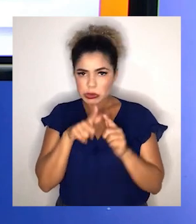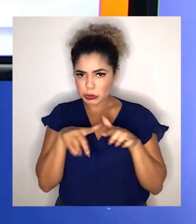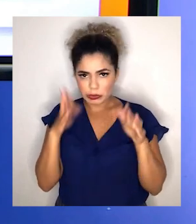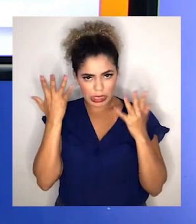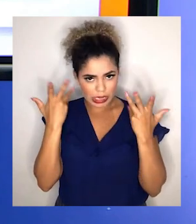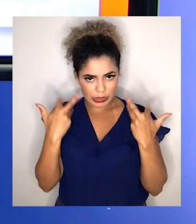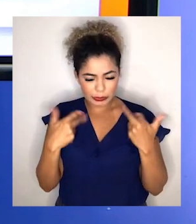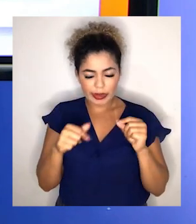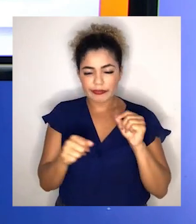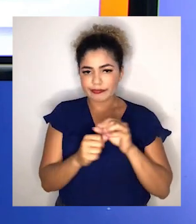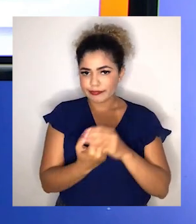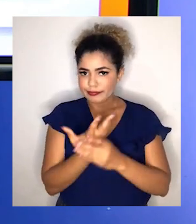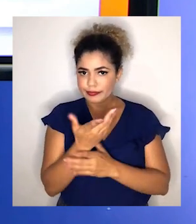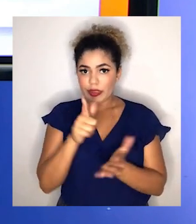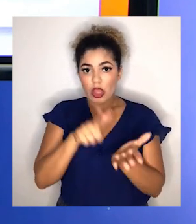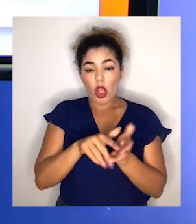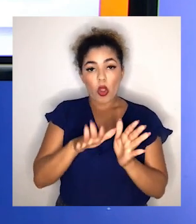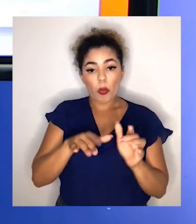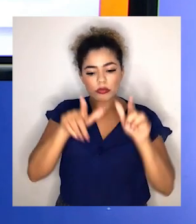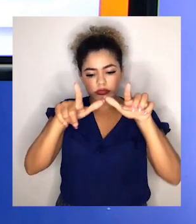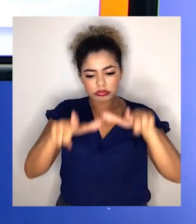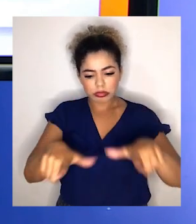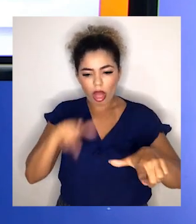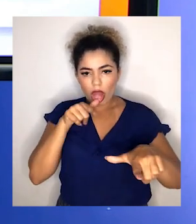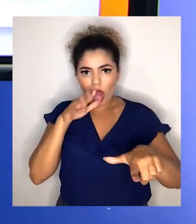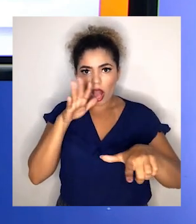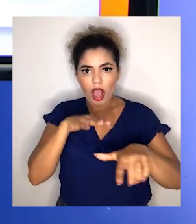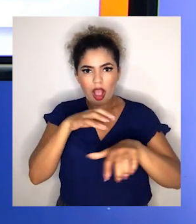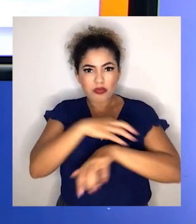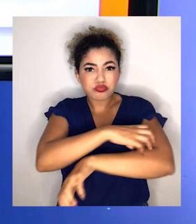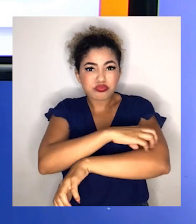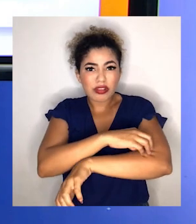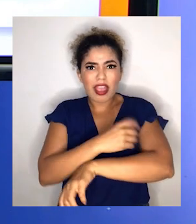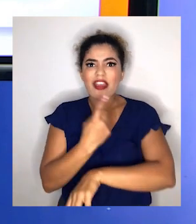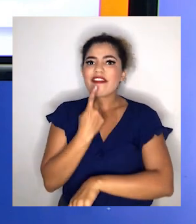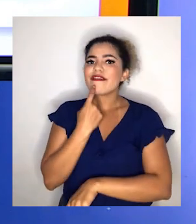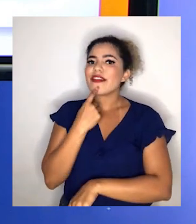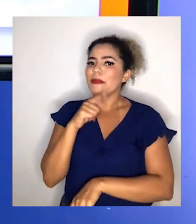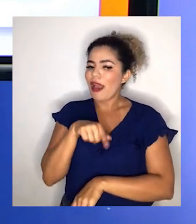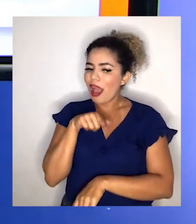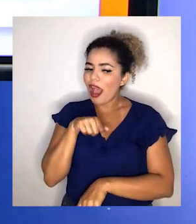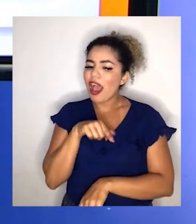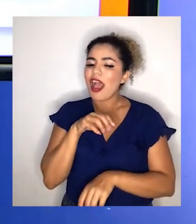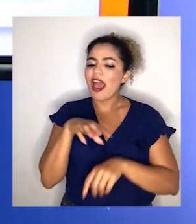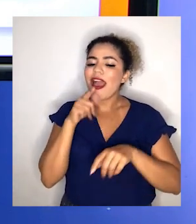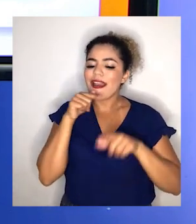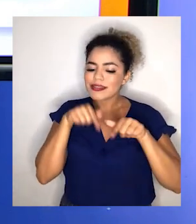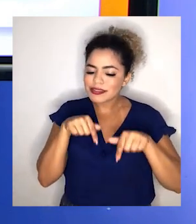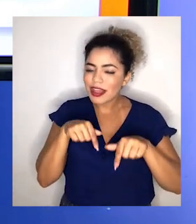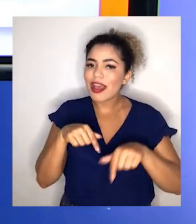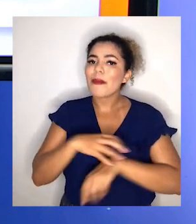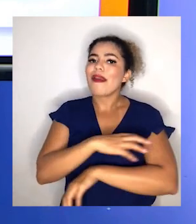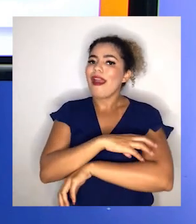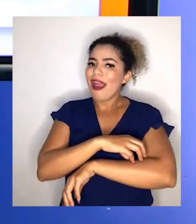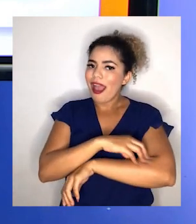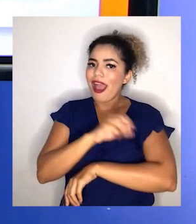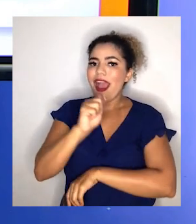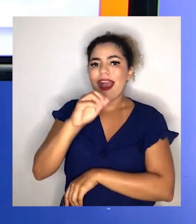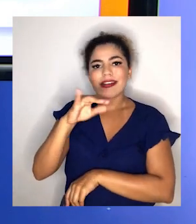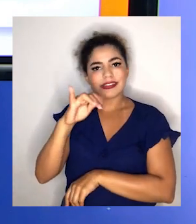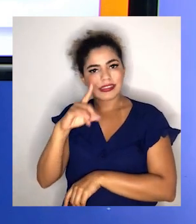feito azul, né? E quando você mergulha no ácido, ele fica totalmente vermelho. Aí você pode classificar, não, essa substância é